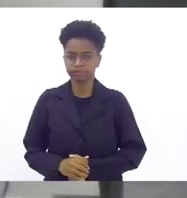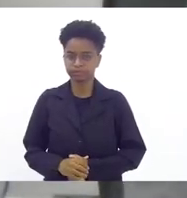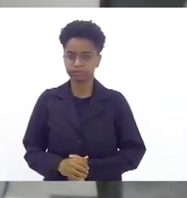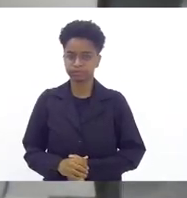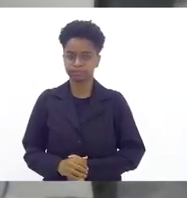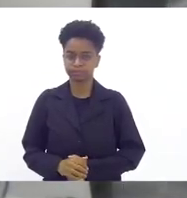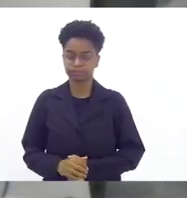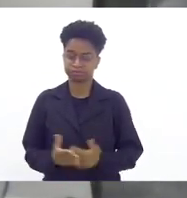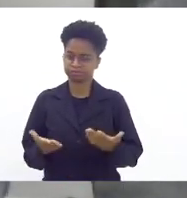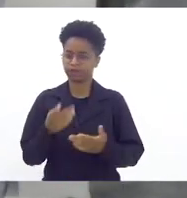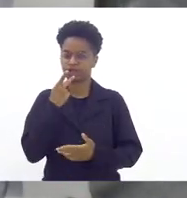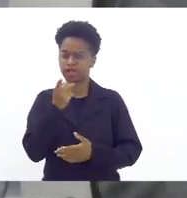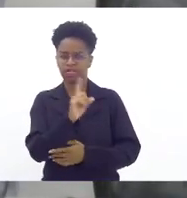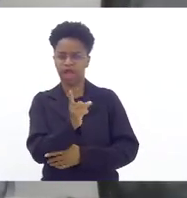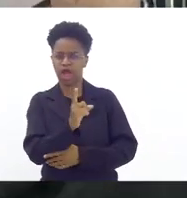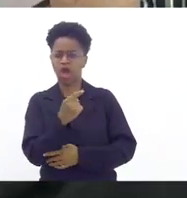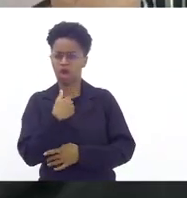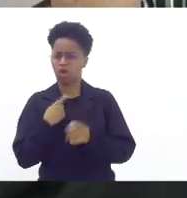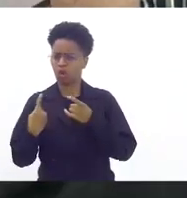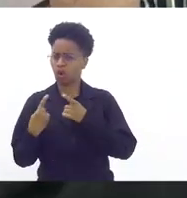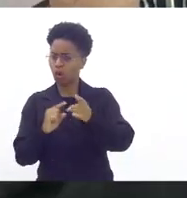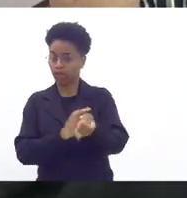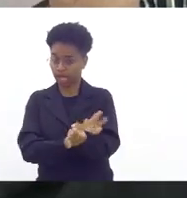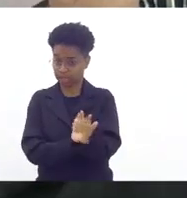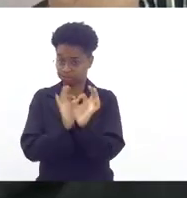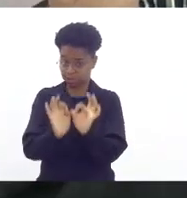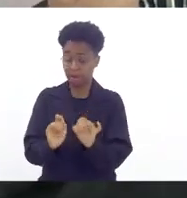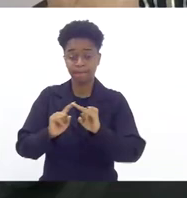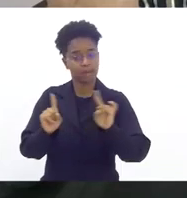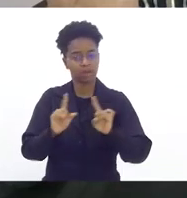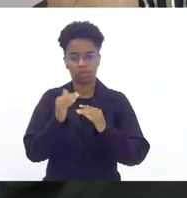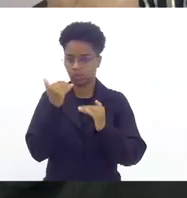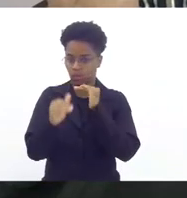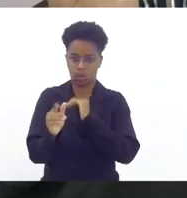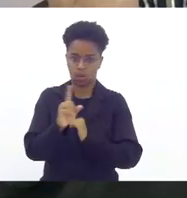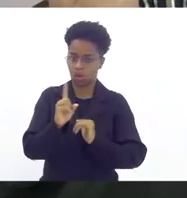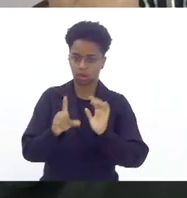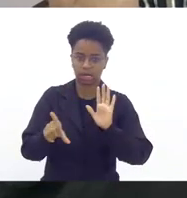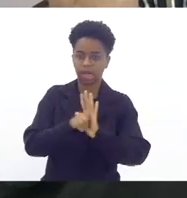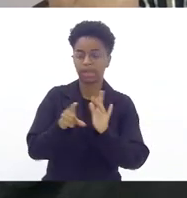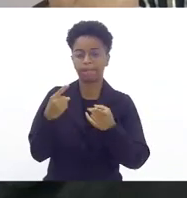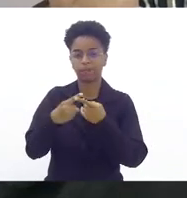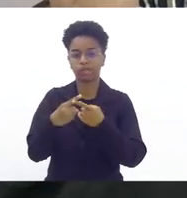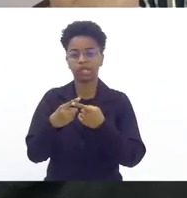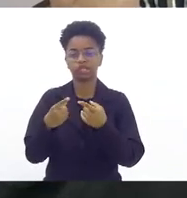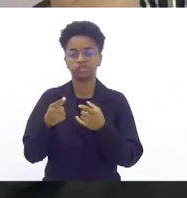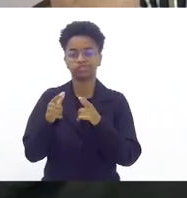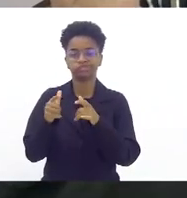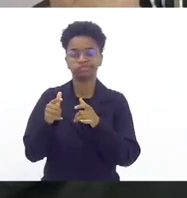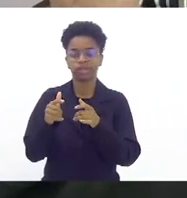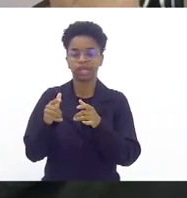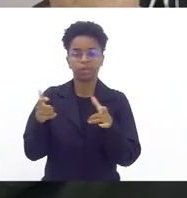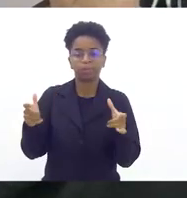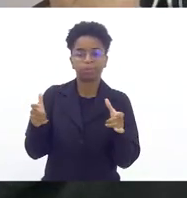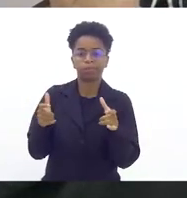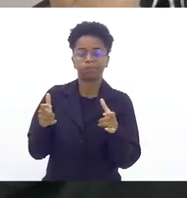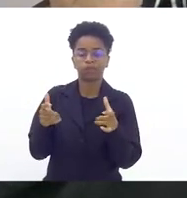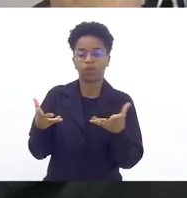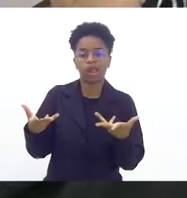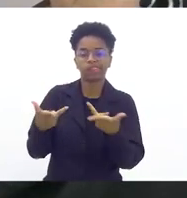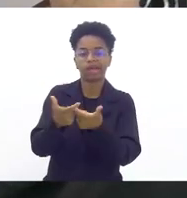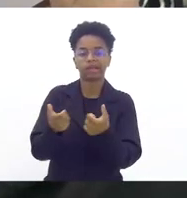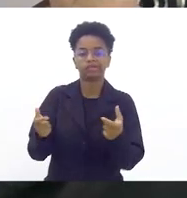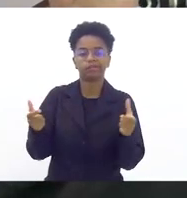Diziam que não, que eram contra o racismo, mas que não concordavam com a lei, porque ia diminuir a qualidade. Olha, o aconteceu?